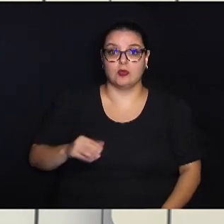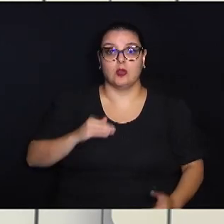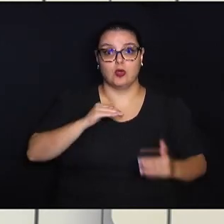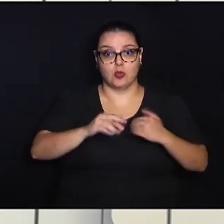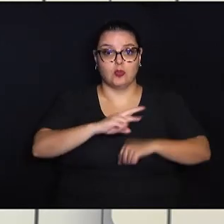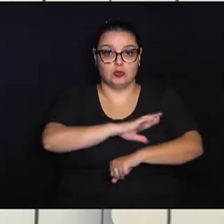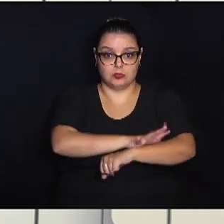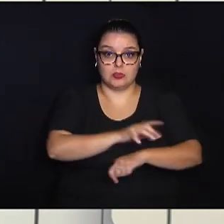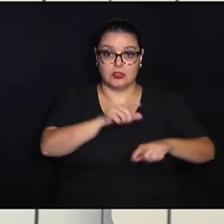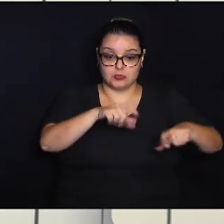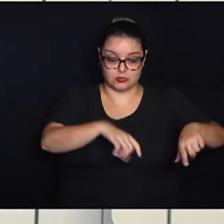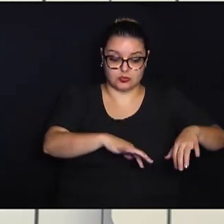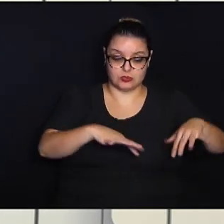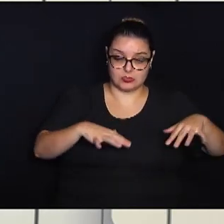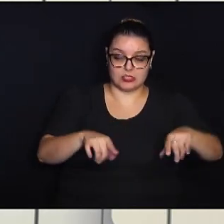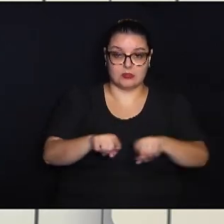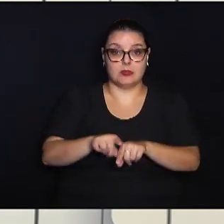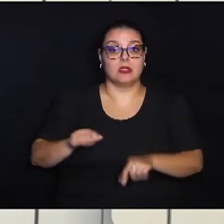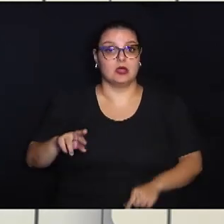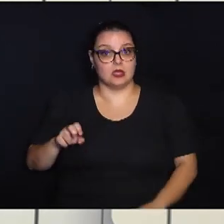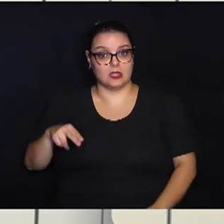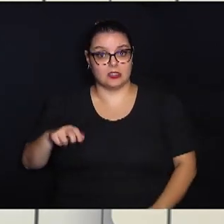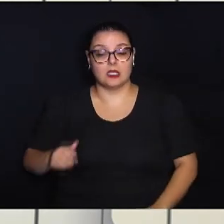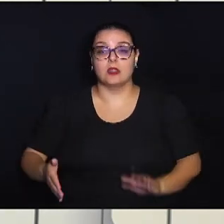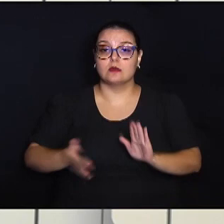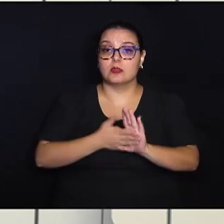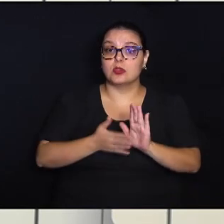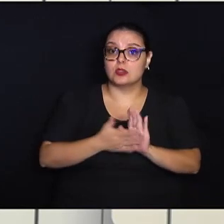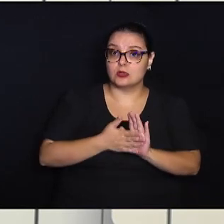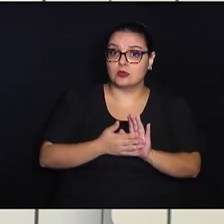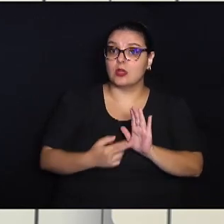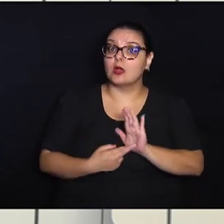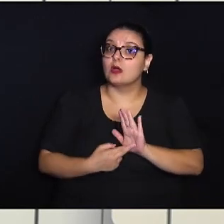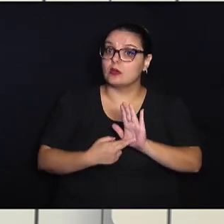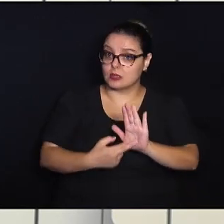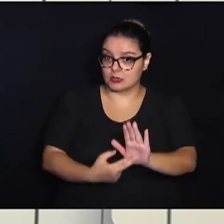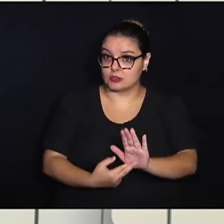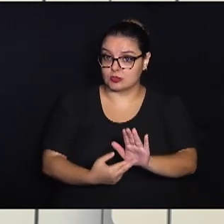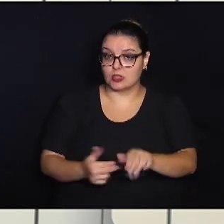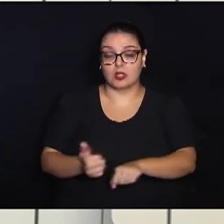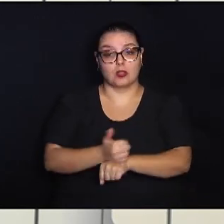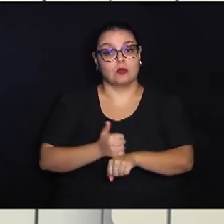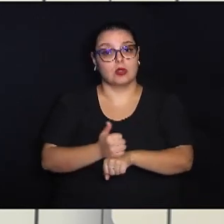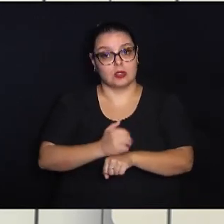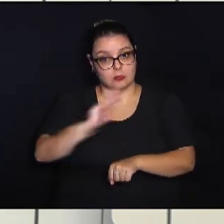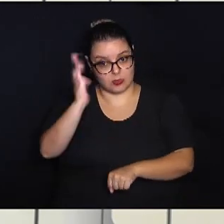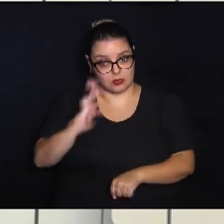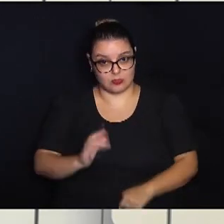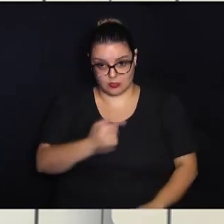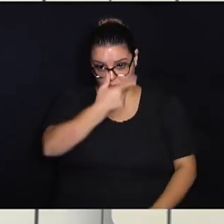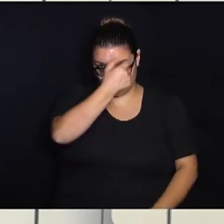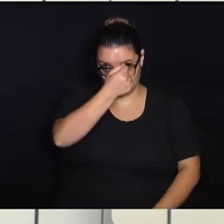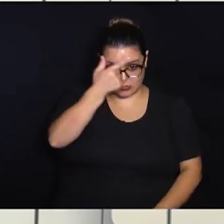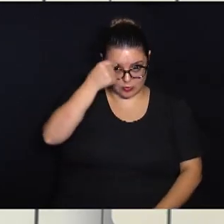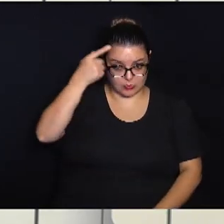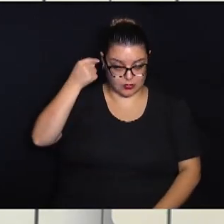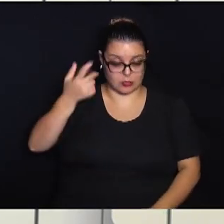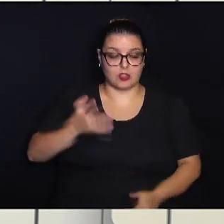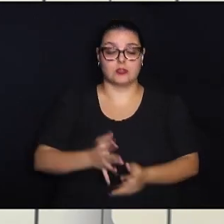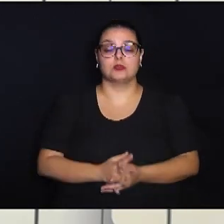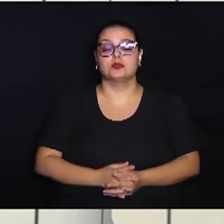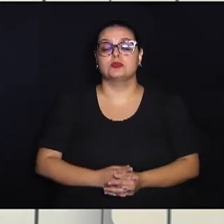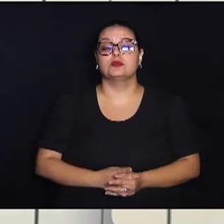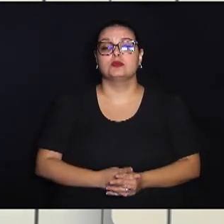arenas esportivas. A proposta traz no nome referência ao atleta brasileiro Vinícius José Paixão de